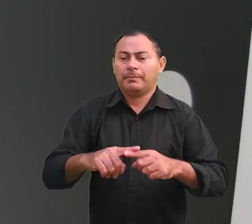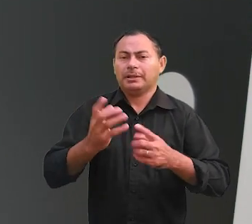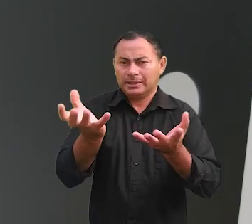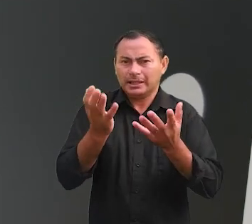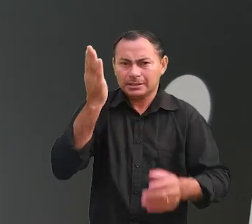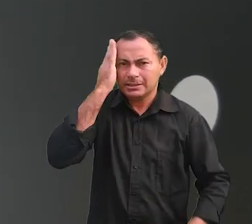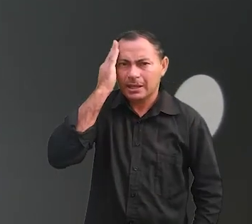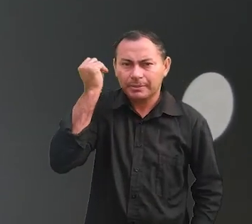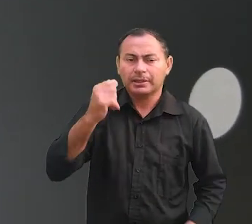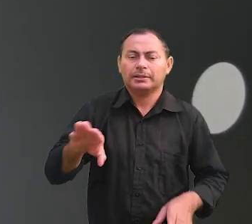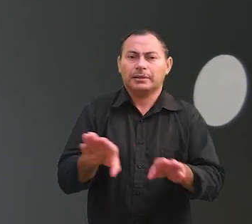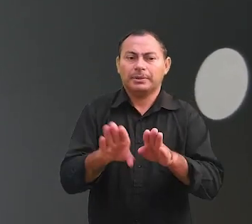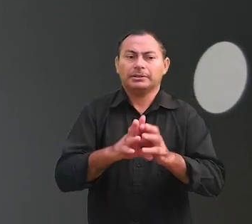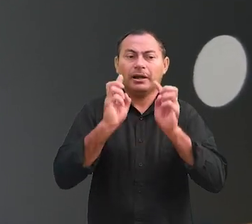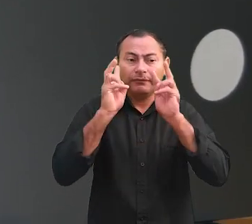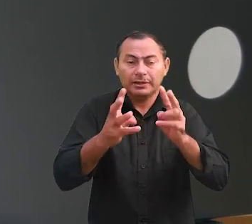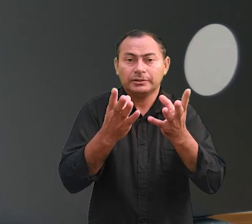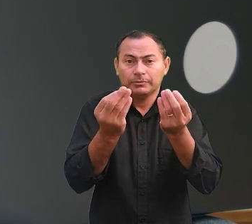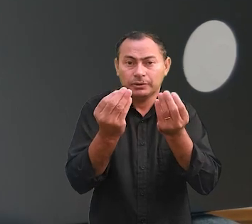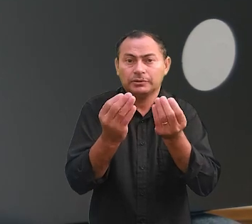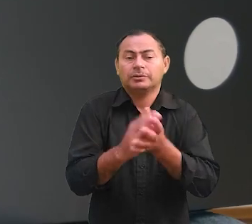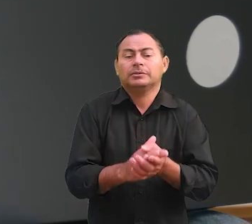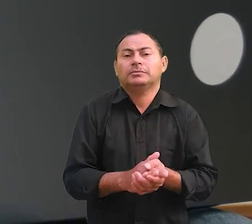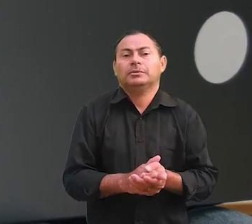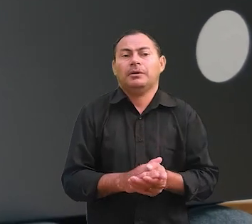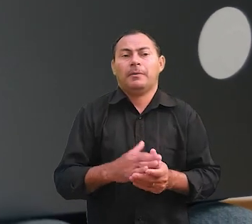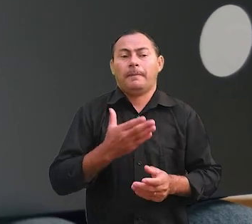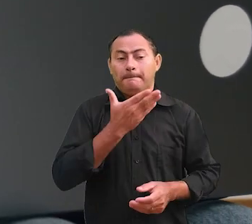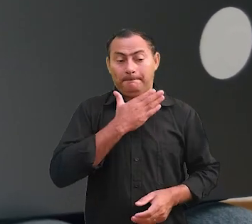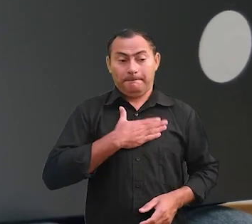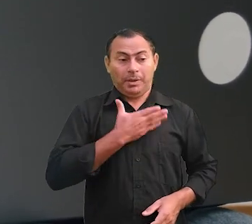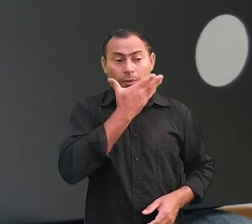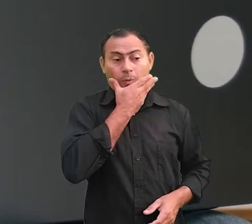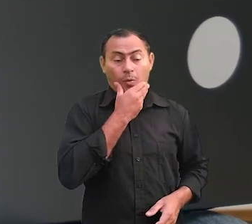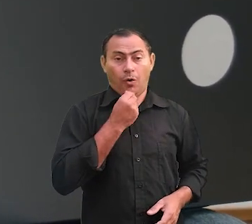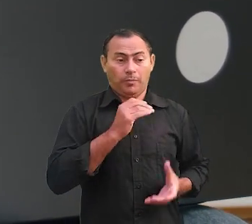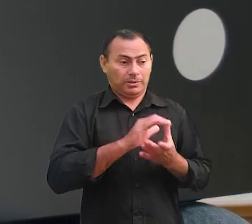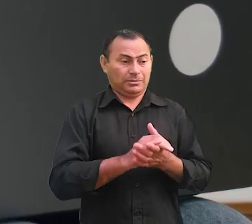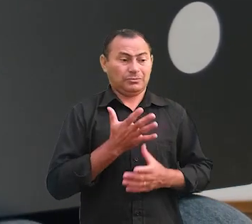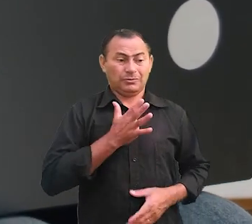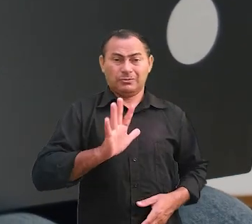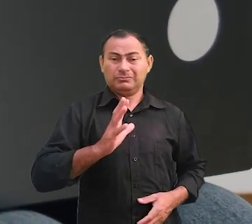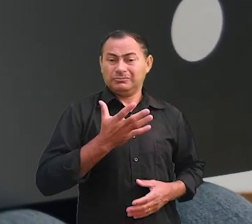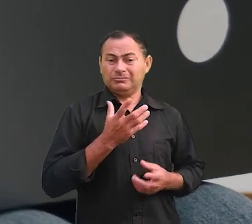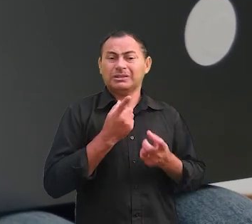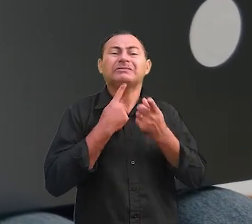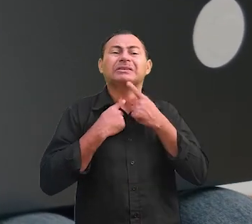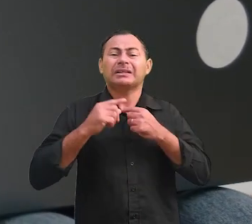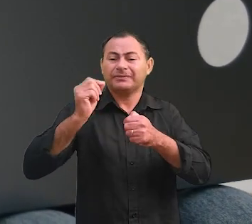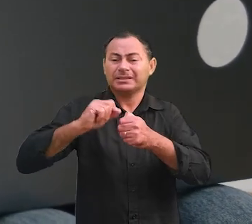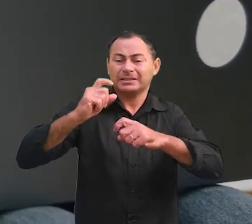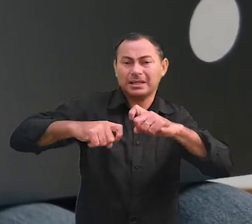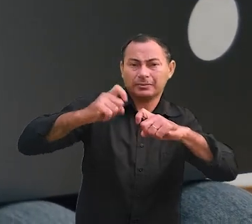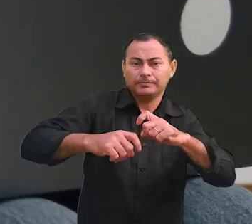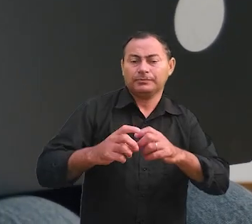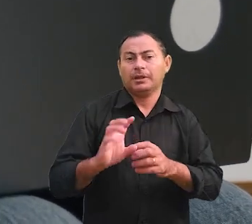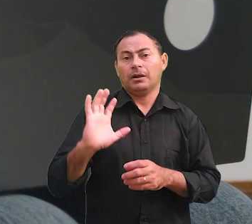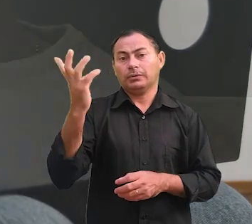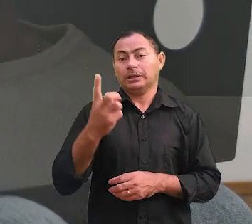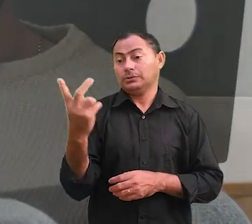nós quer saber também já ouvi muito meu marido não se interessa por sexo